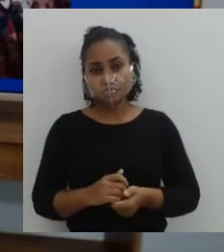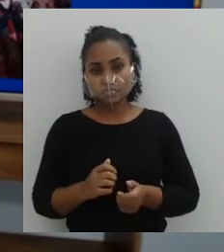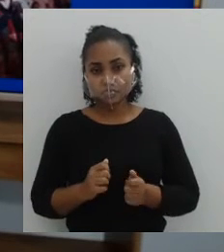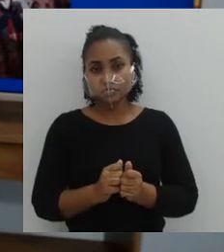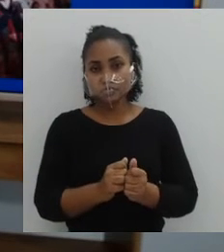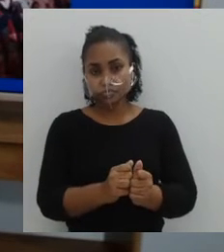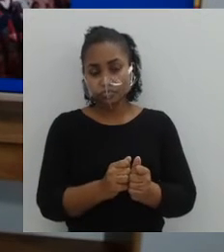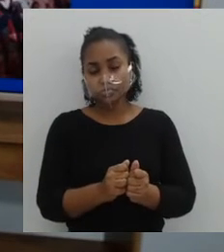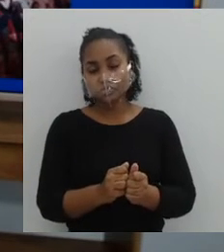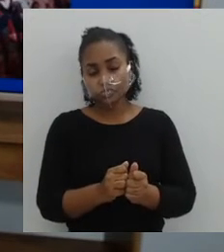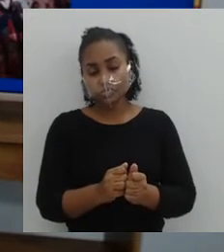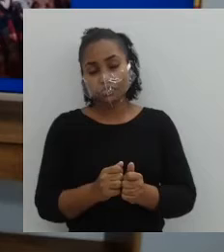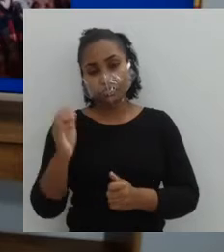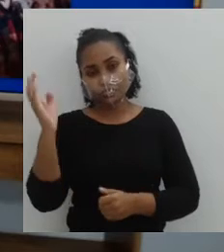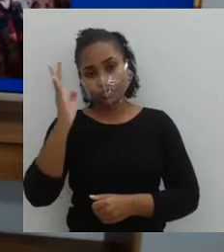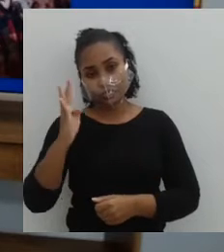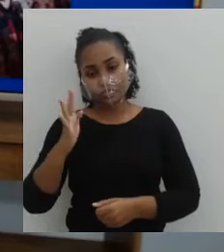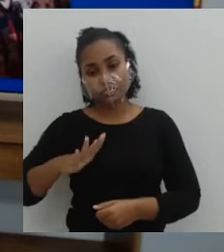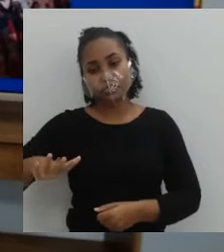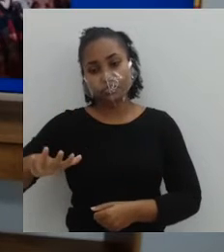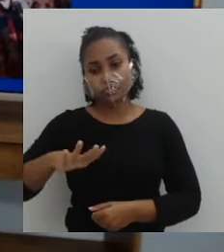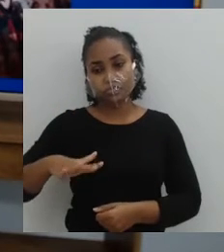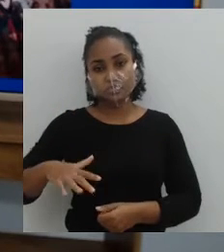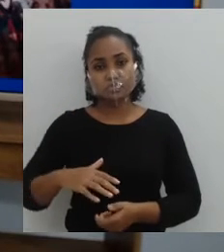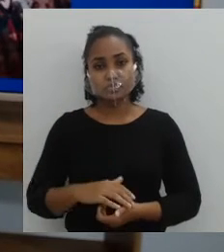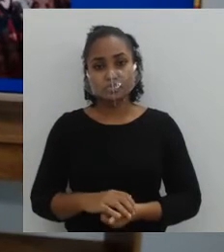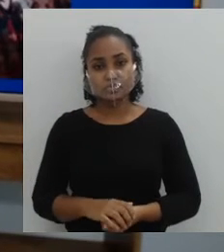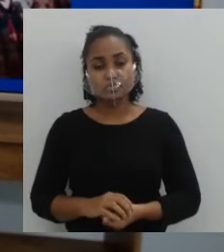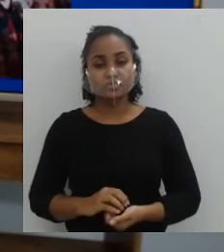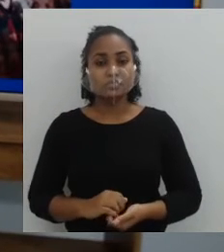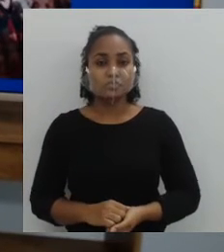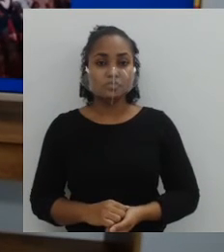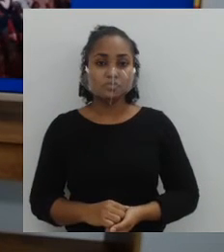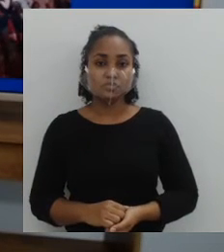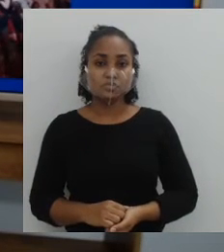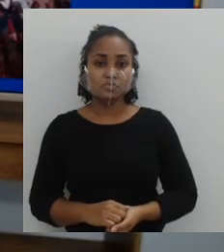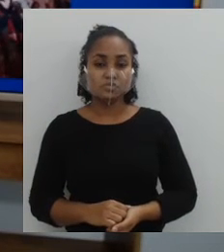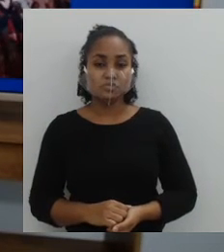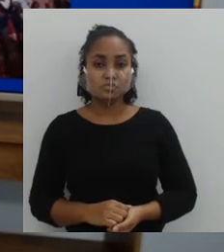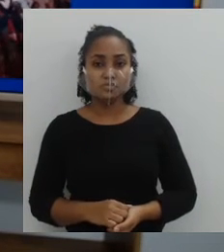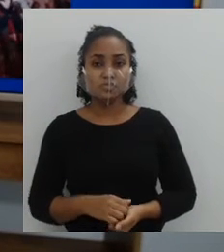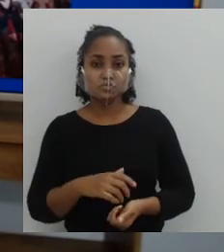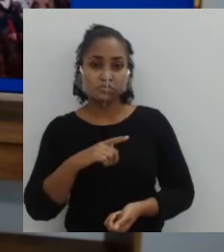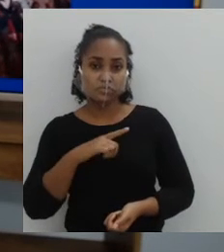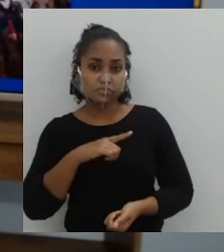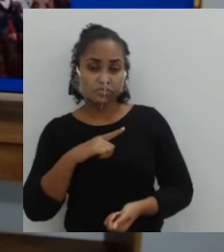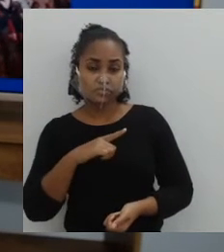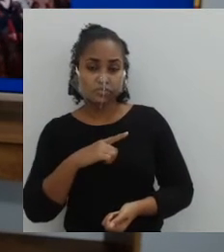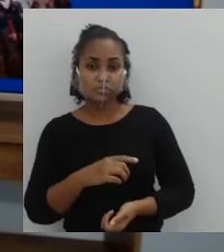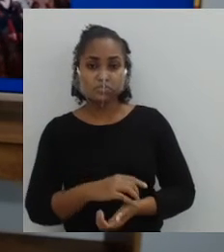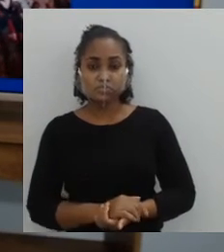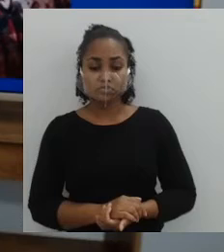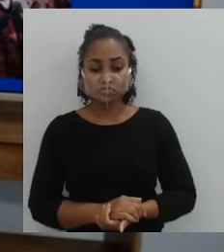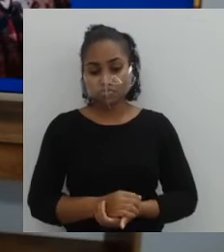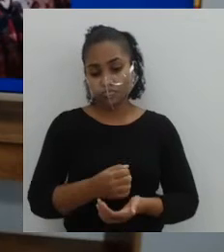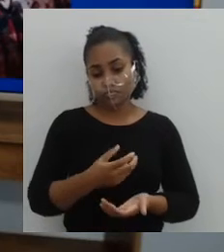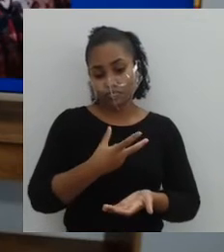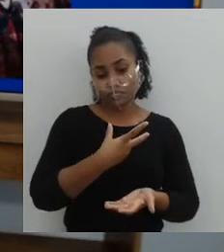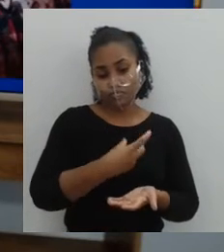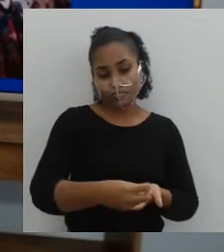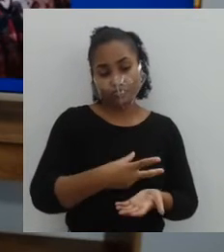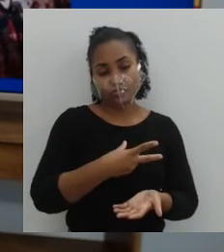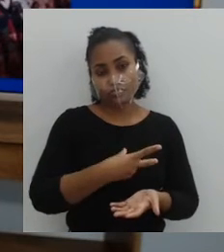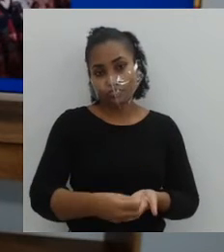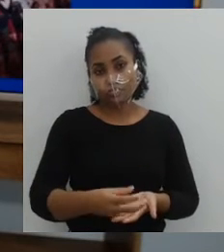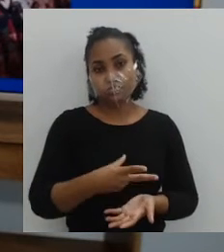os nativos, né, junto com os brasileiros. E aí o que é que eles fazem? Eles tentam expulsar, junto com a